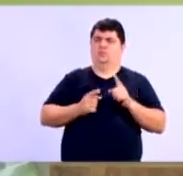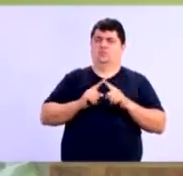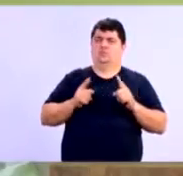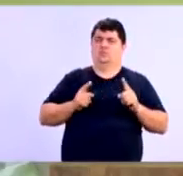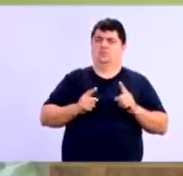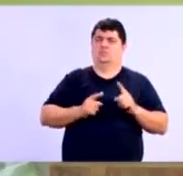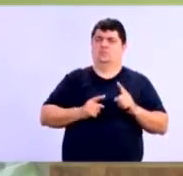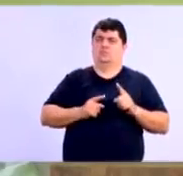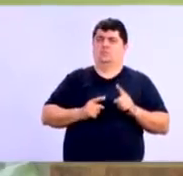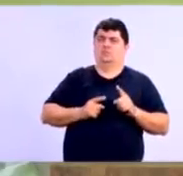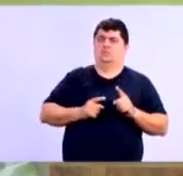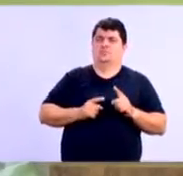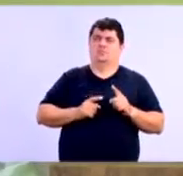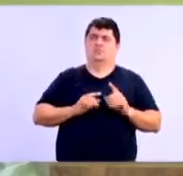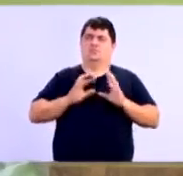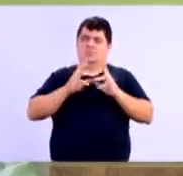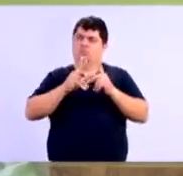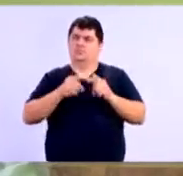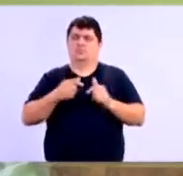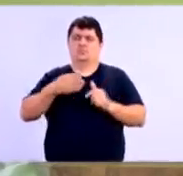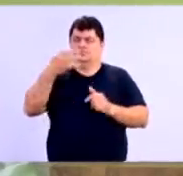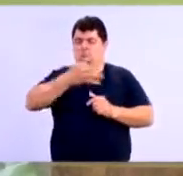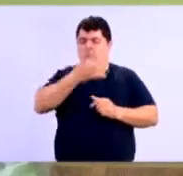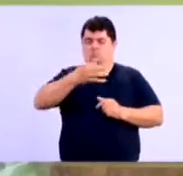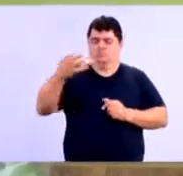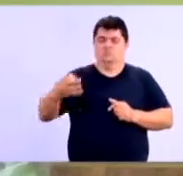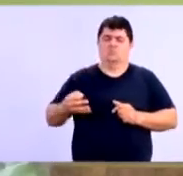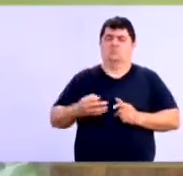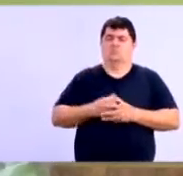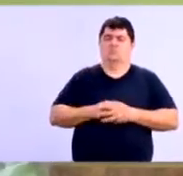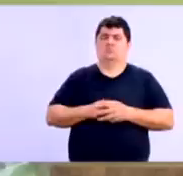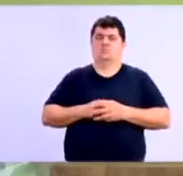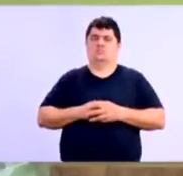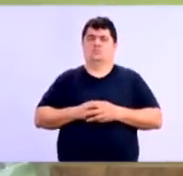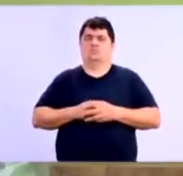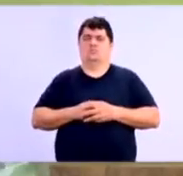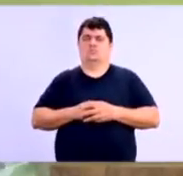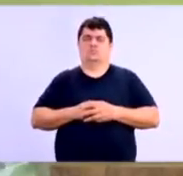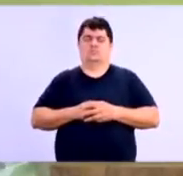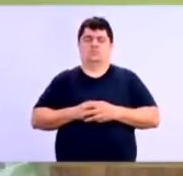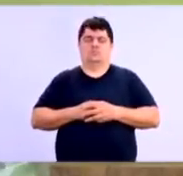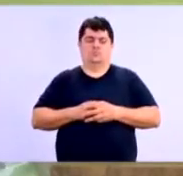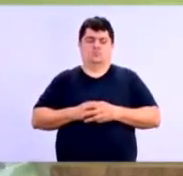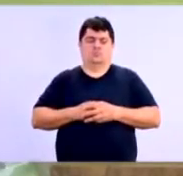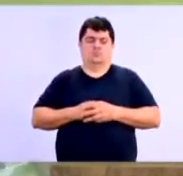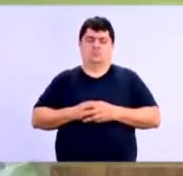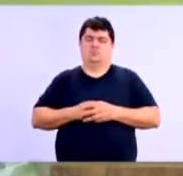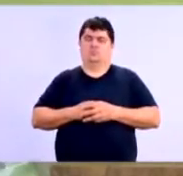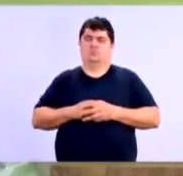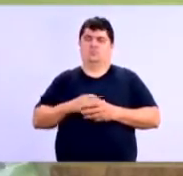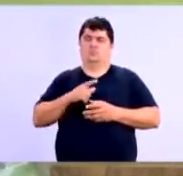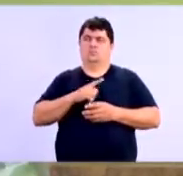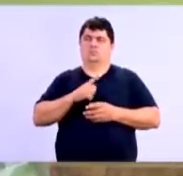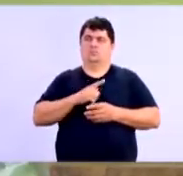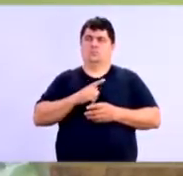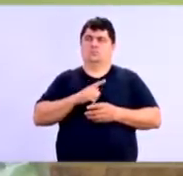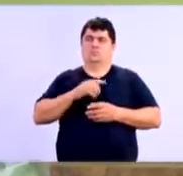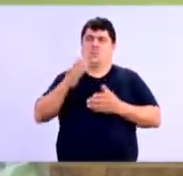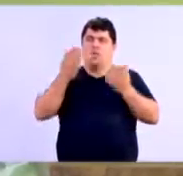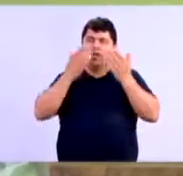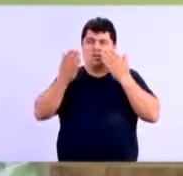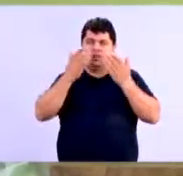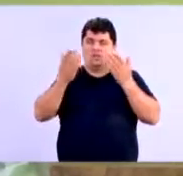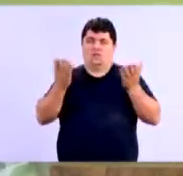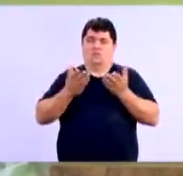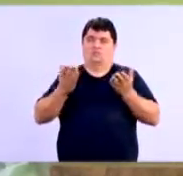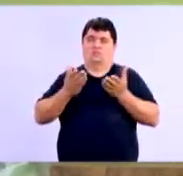mais, todos os demais polos acertaram todas as questões. E aí a gente vai fazer essa questão da análise aí